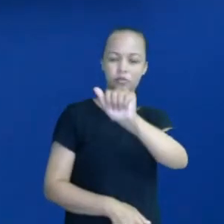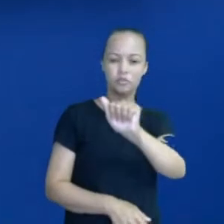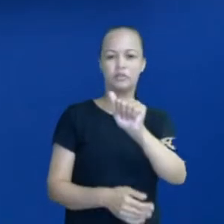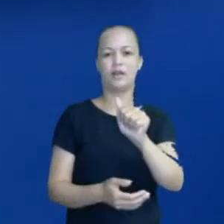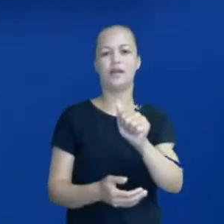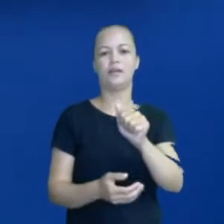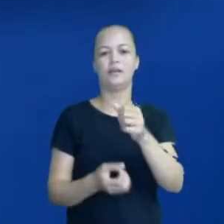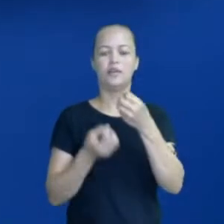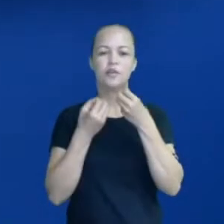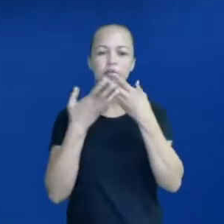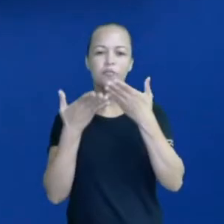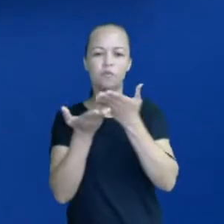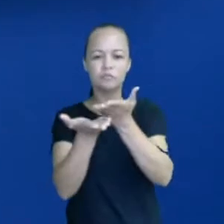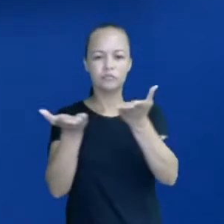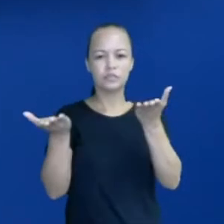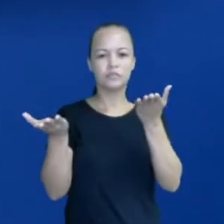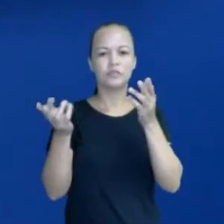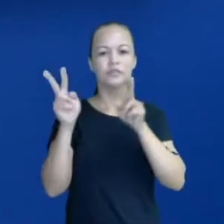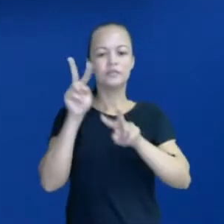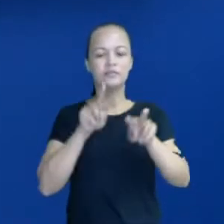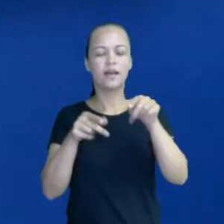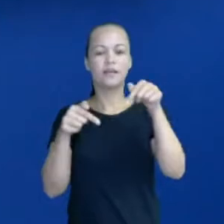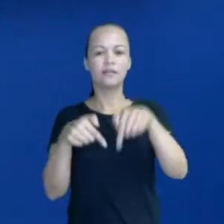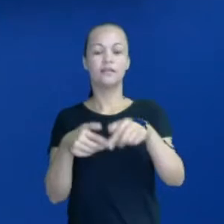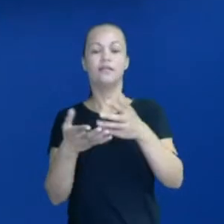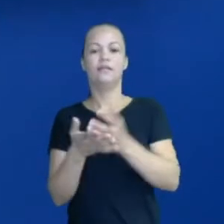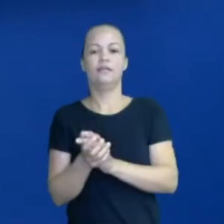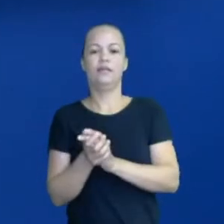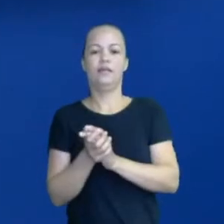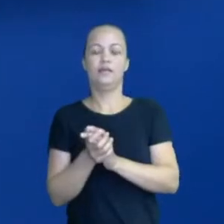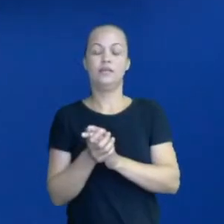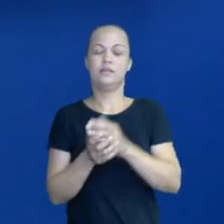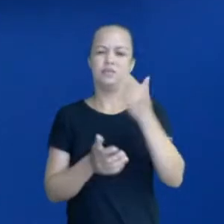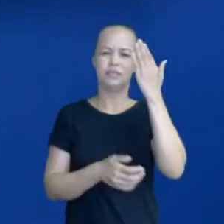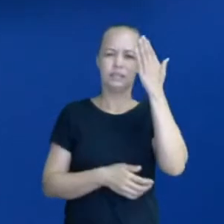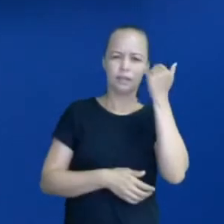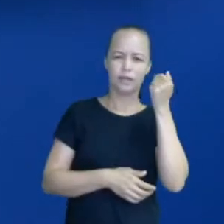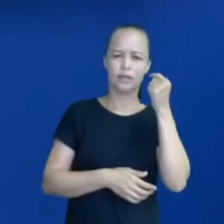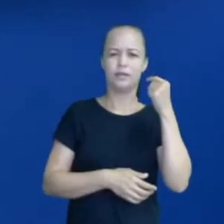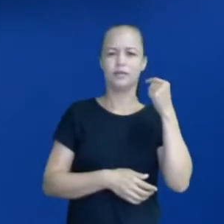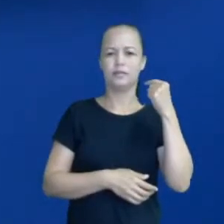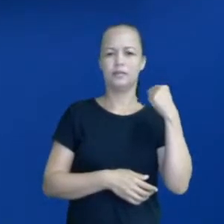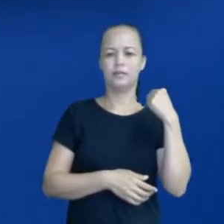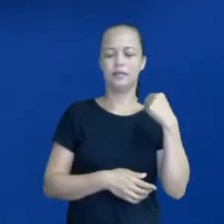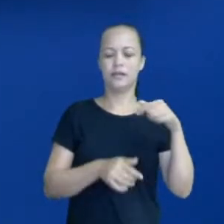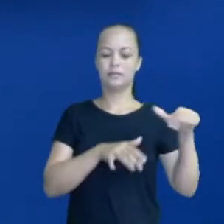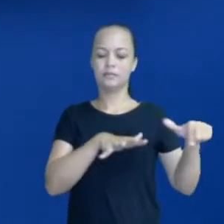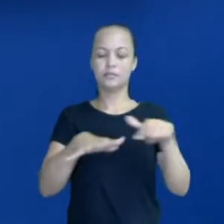aula. Eu sei que a gente na aula passada trabalhou um pouquinho, né,